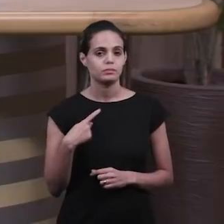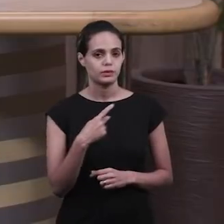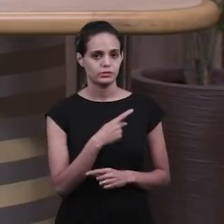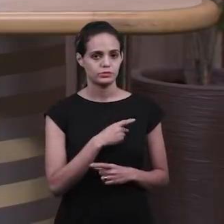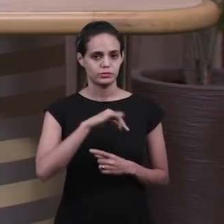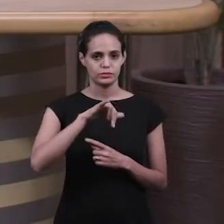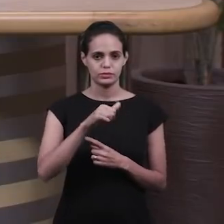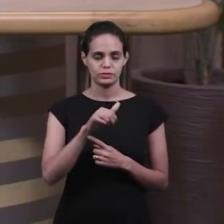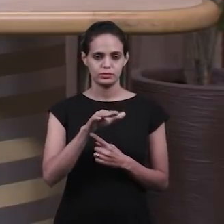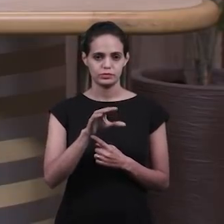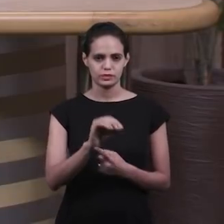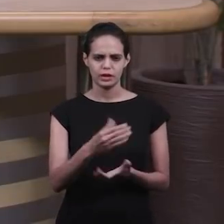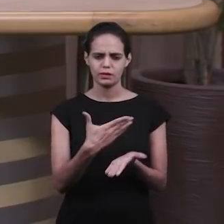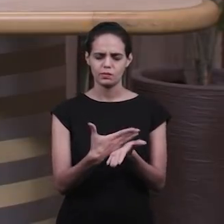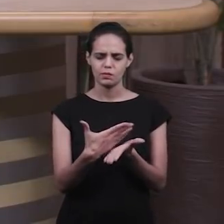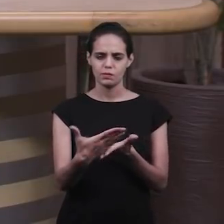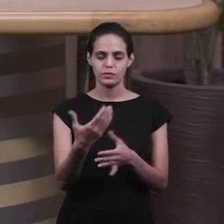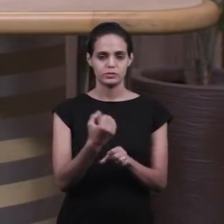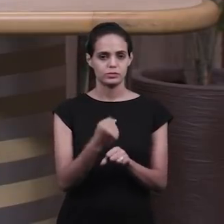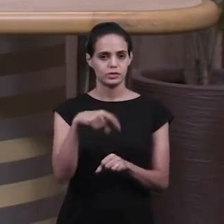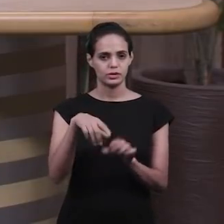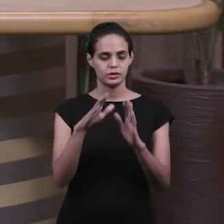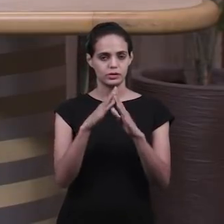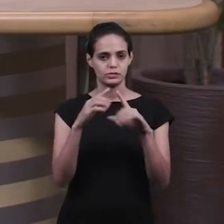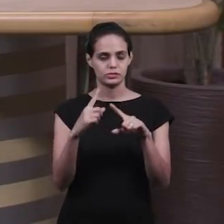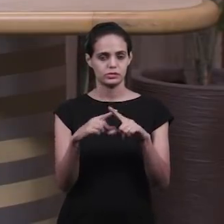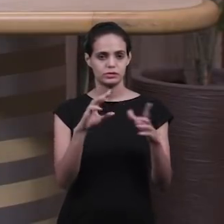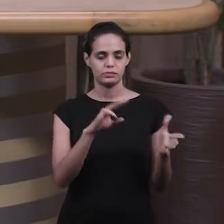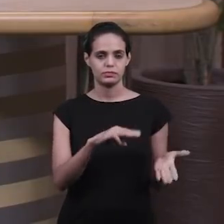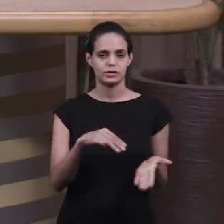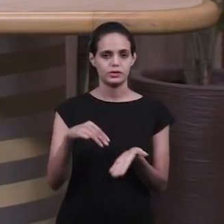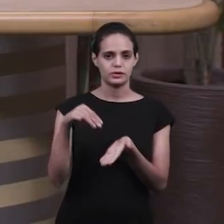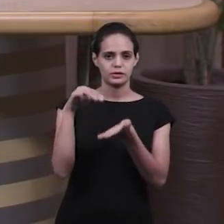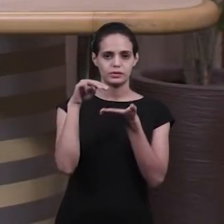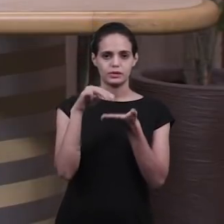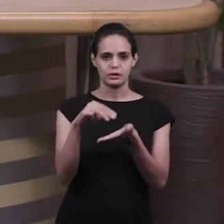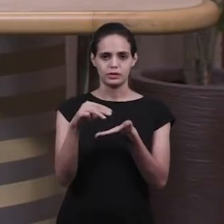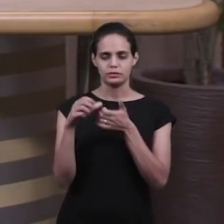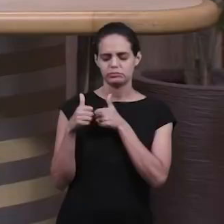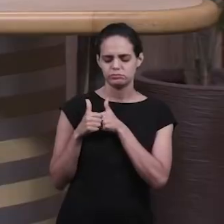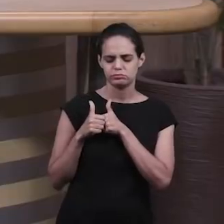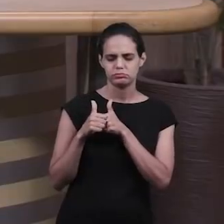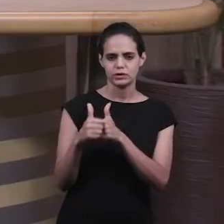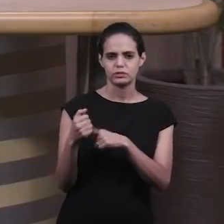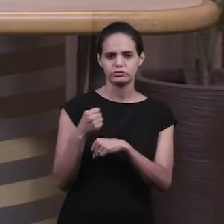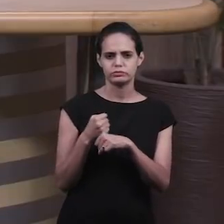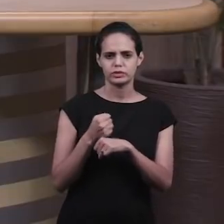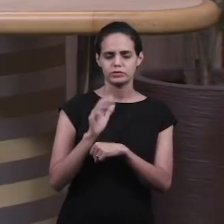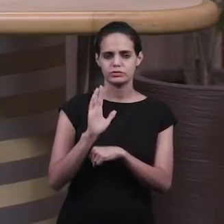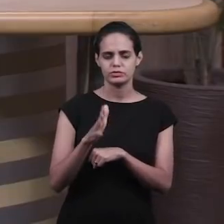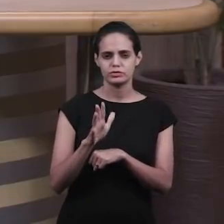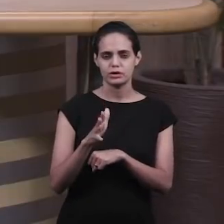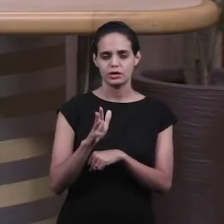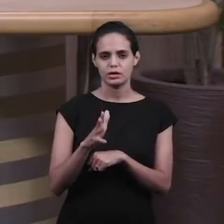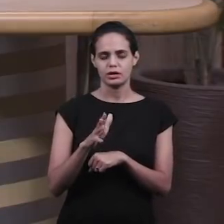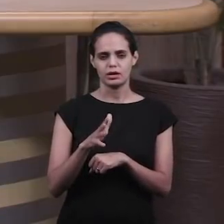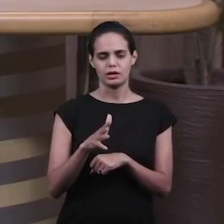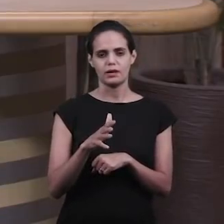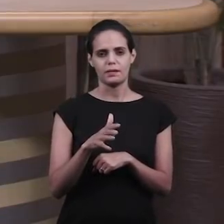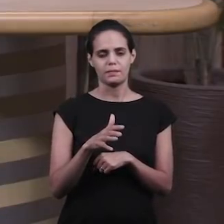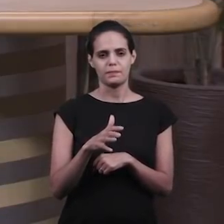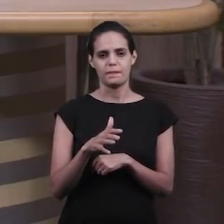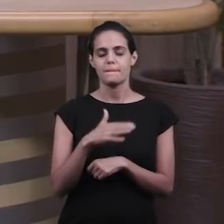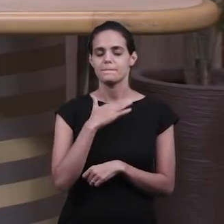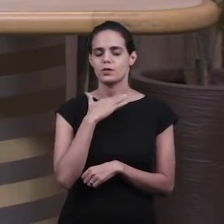início da igreja, da obra aqui, né, da igreja Cristã Maranata, que nos acompanhou muitos anos, já é falecido, faleceu com mais de 90 anos. 92